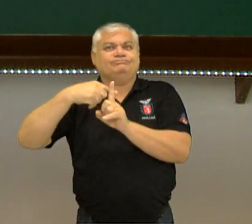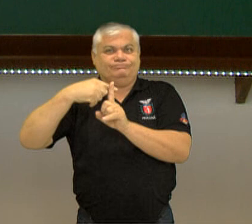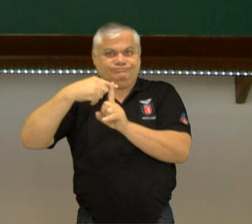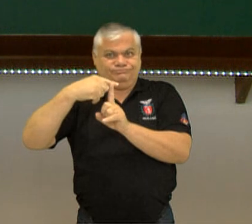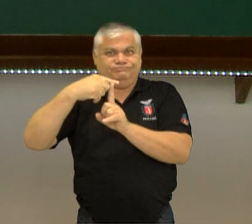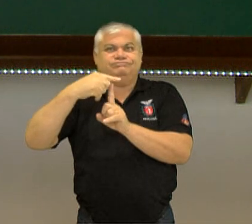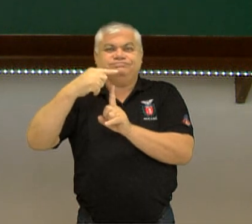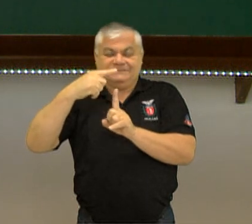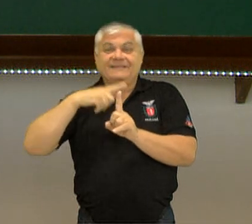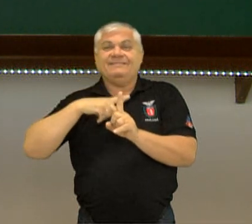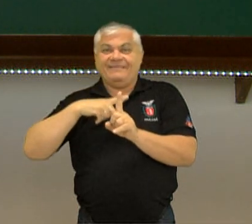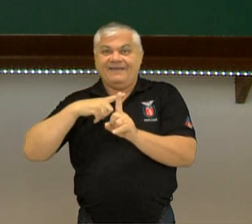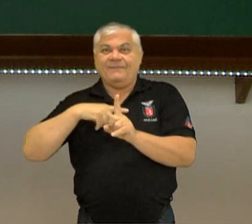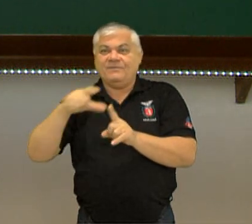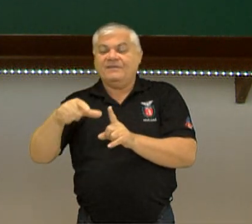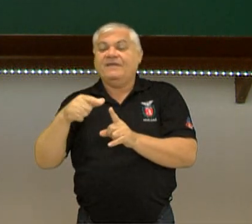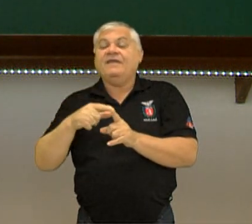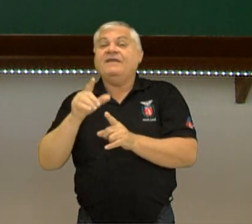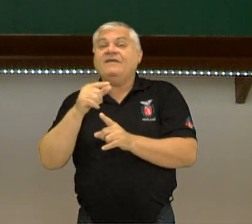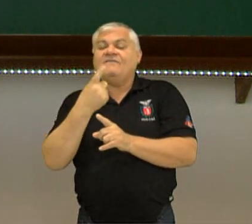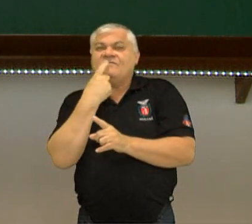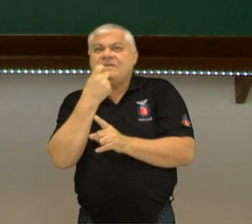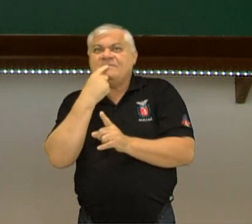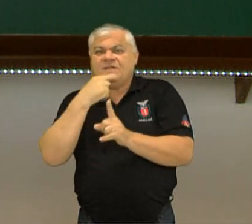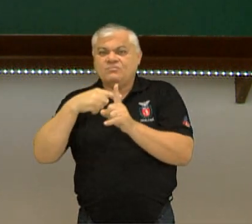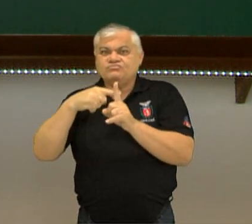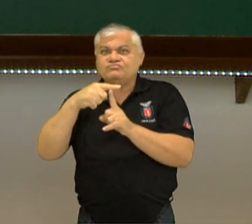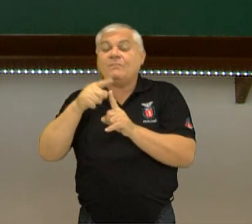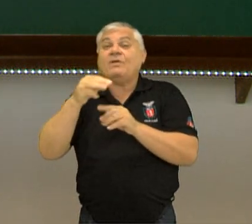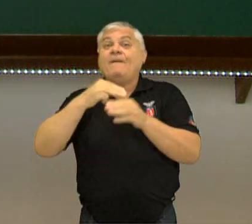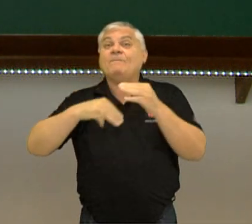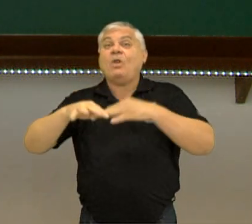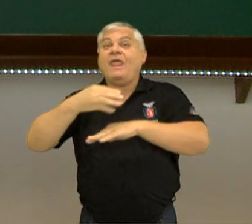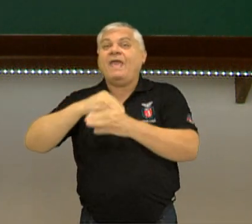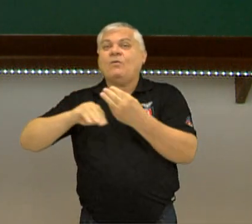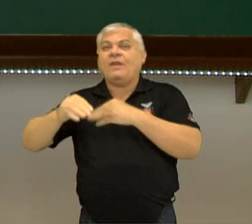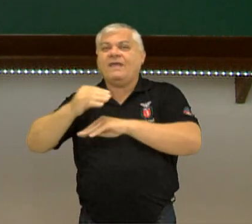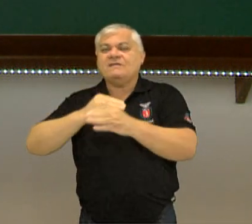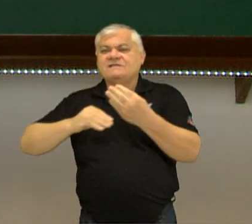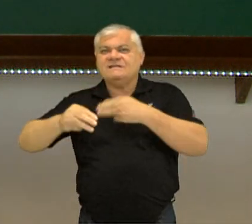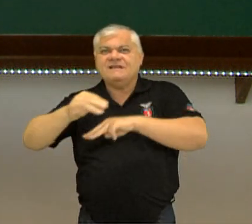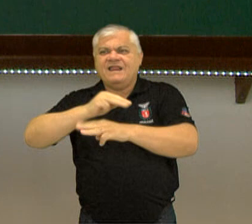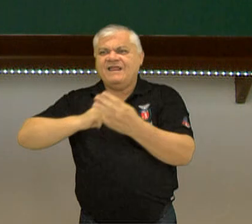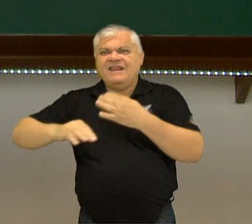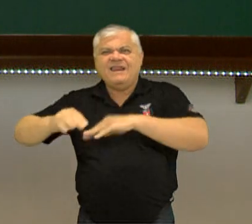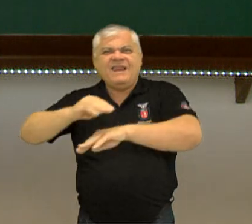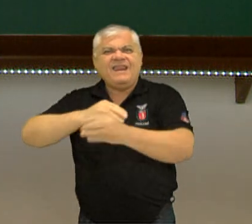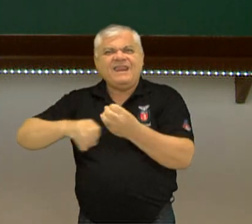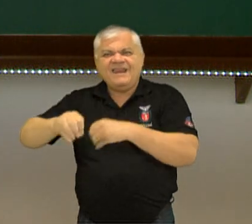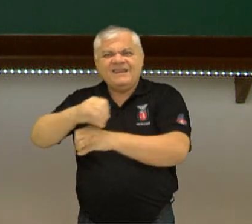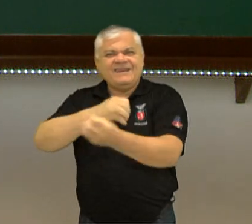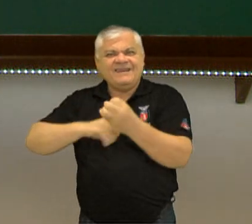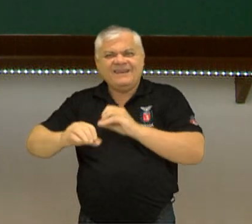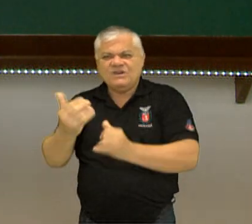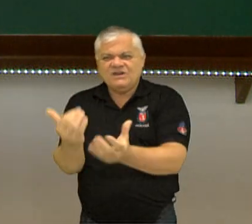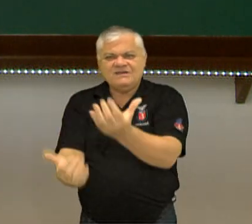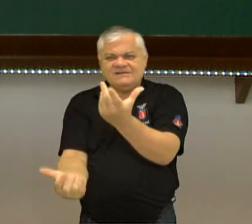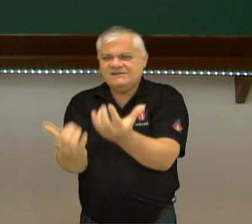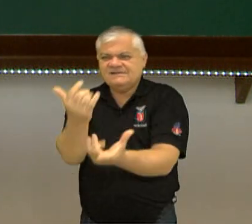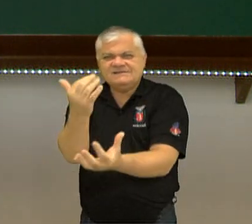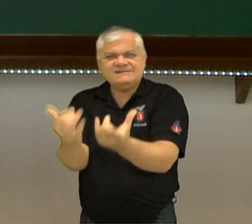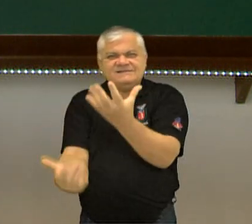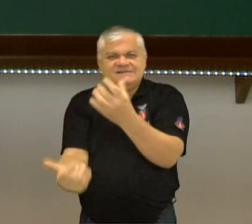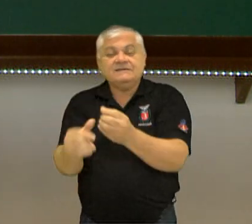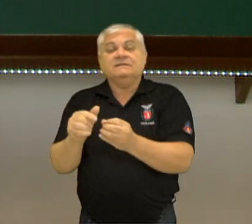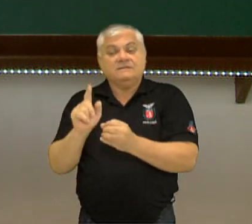brasas estão com temperatura elevada, a agitação das moléculas é elevada. Pessoal, essa grande